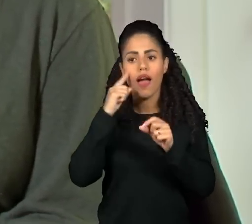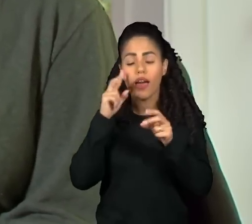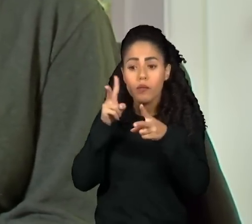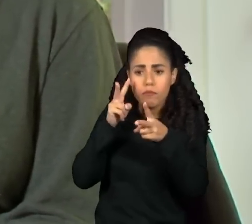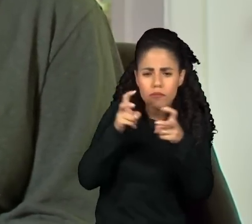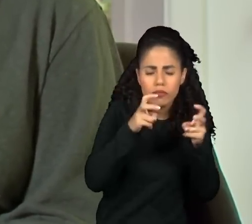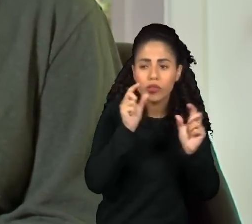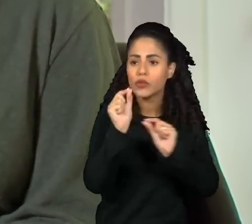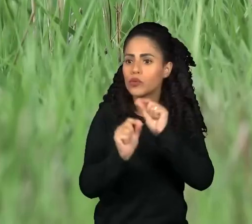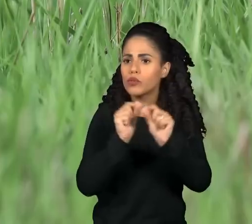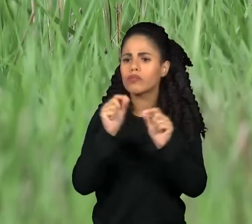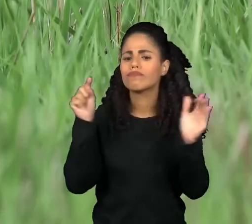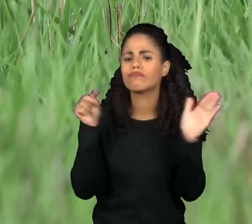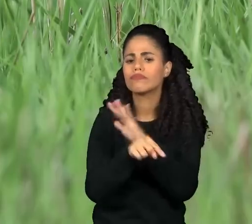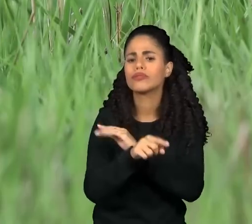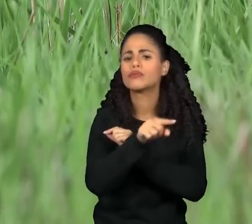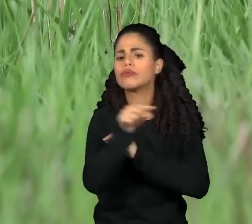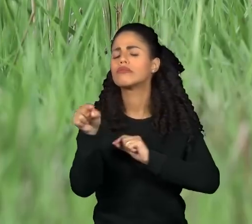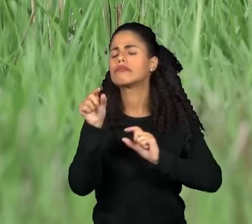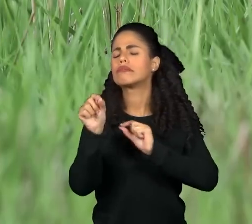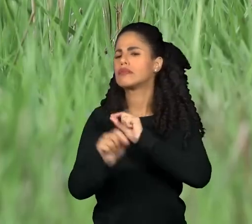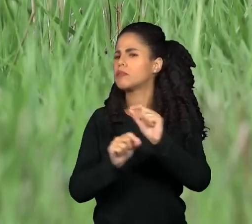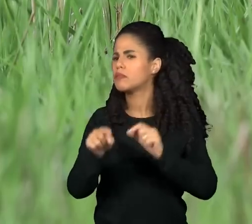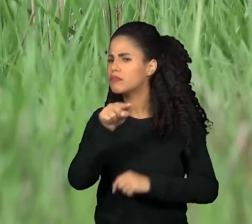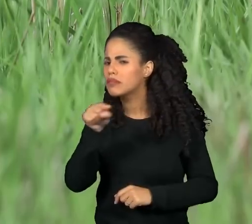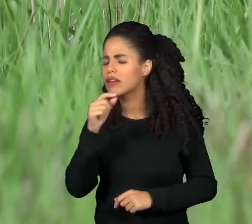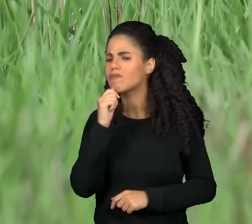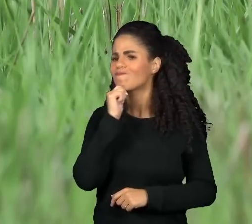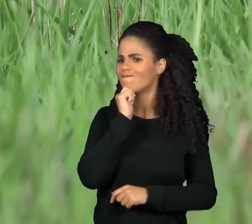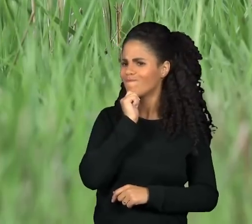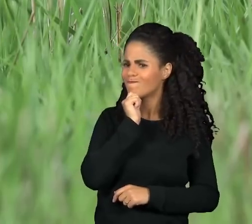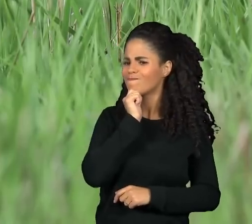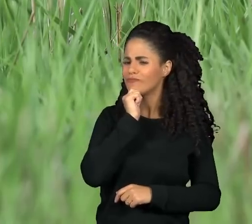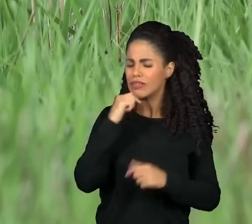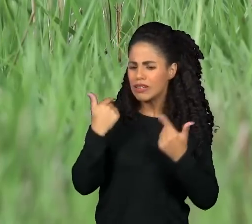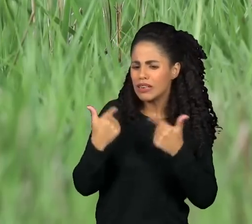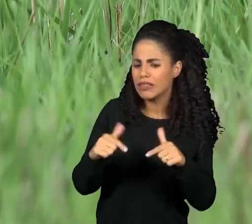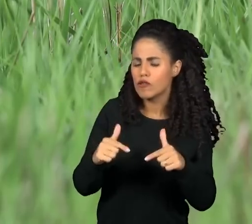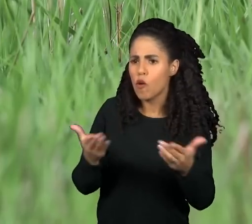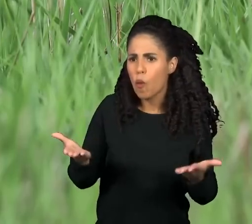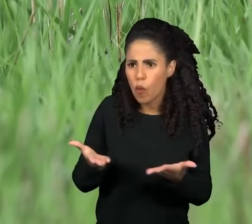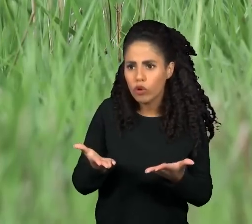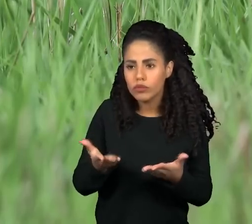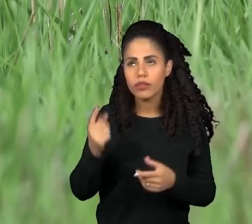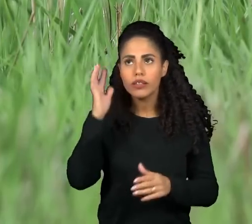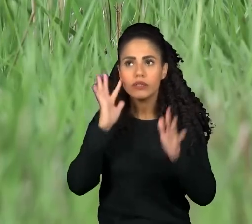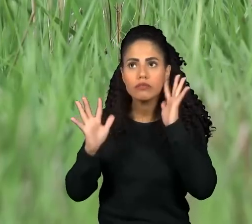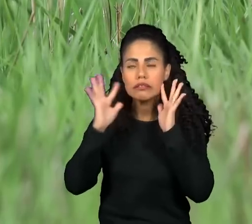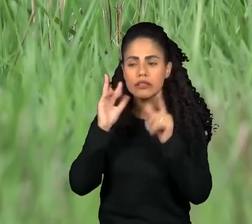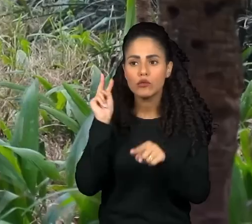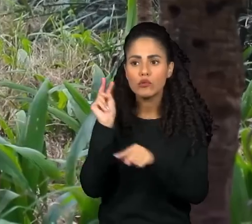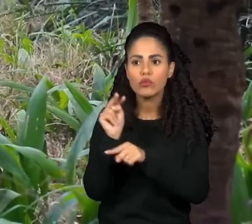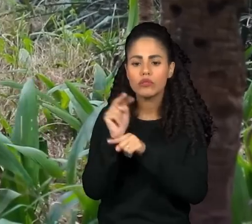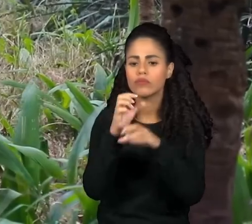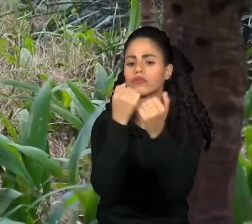e ela pergunta: você acha que você está trabalhando hoje pela conservação